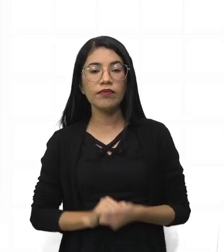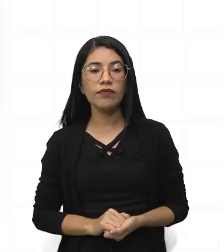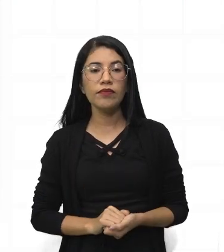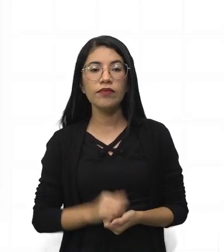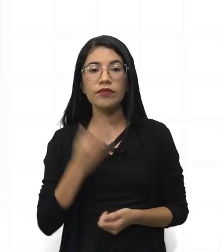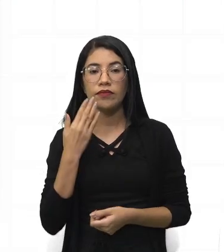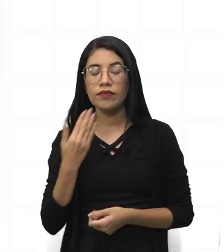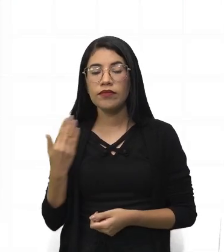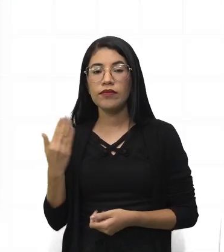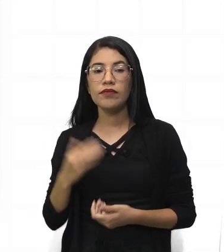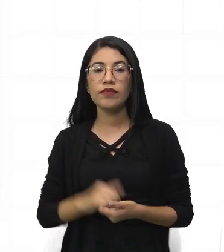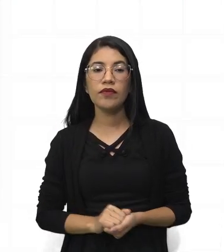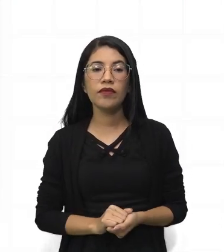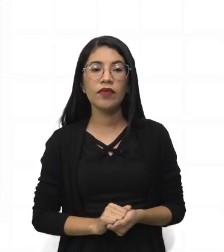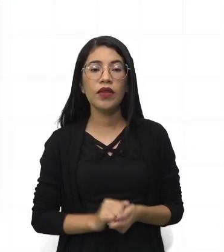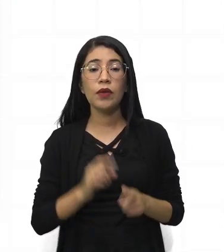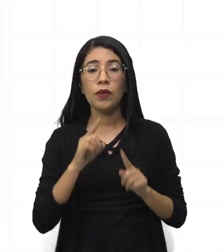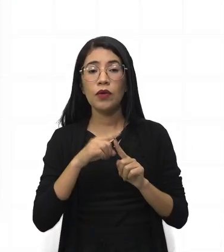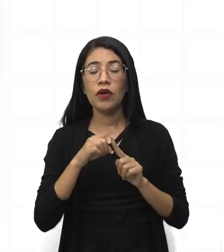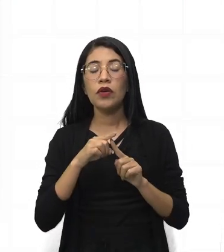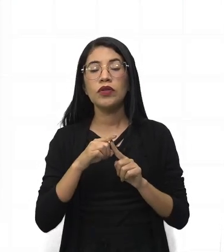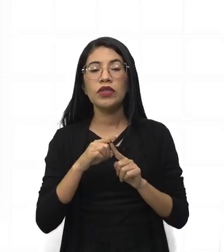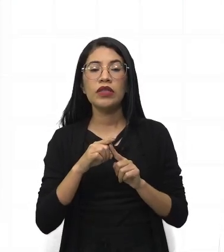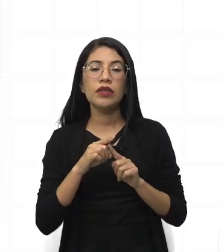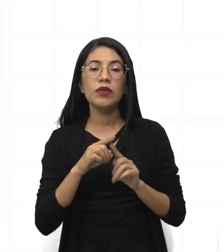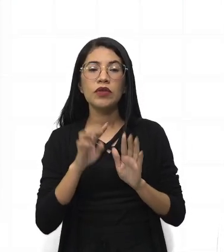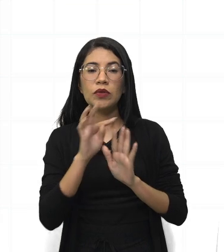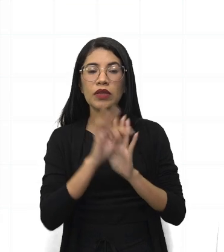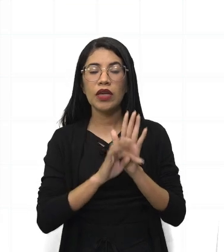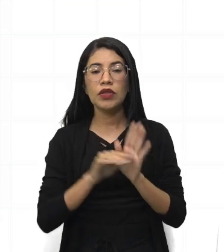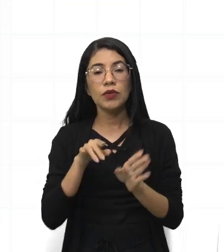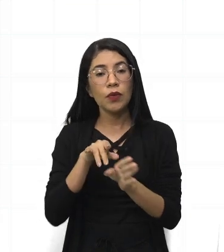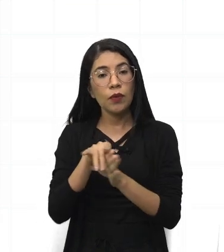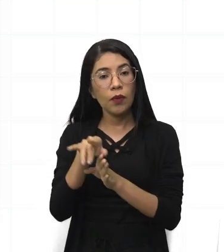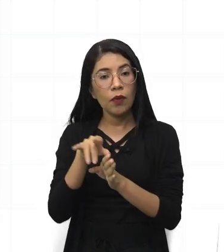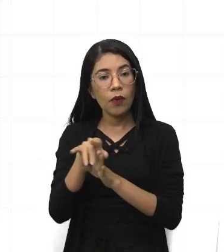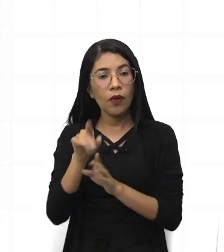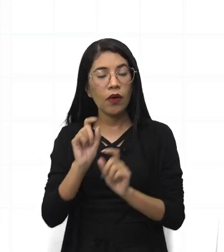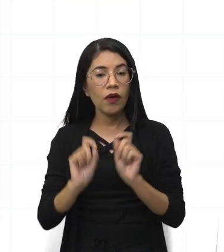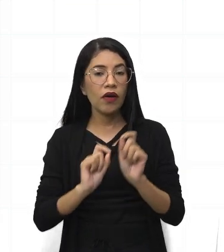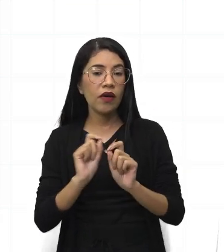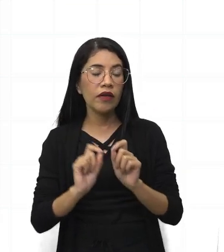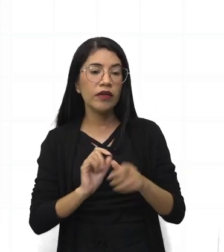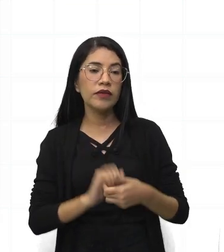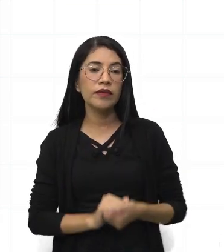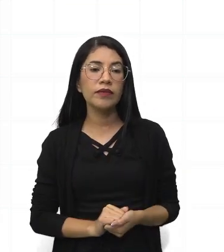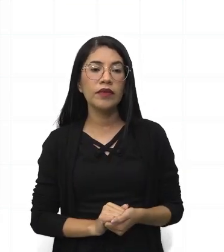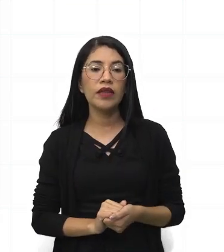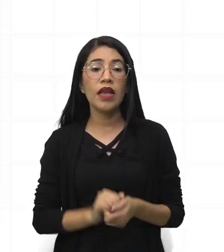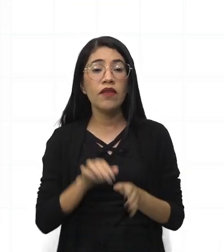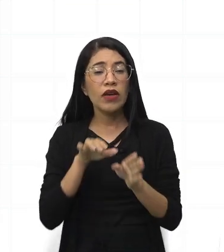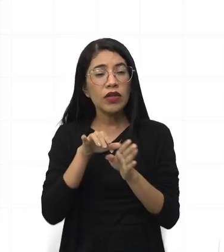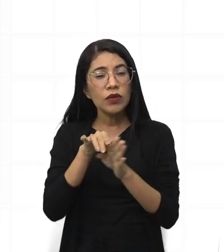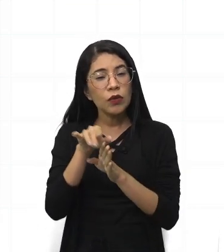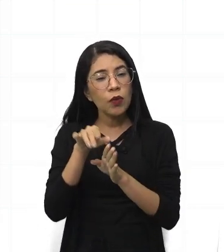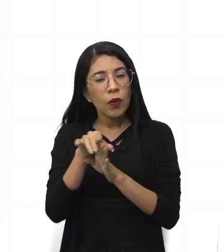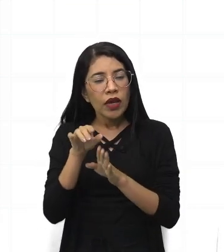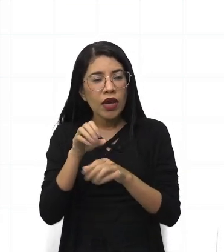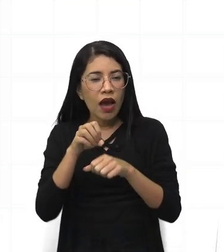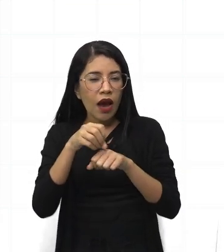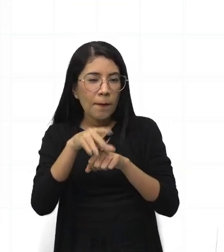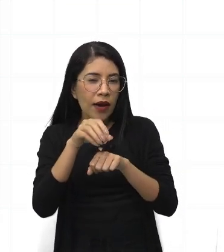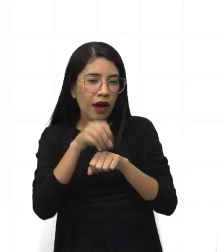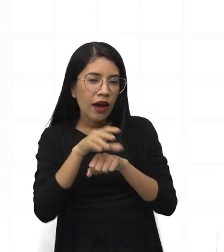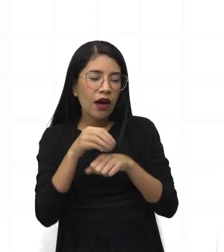Agora eu apresento para vocês o texto injuntivo. É o quê? Ele vai instruir sobre algo